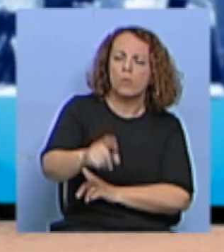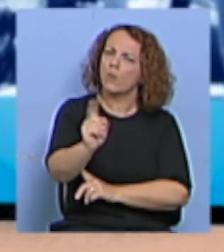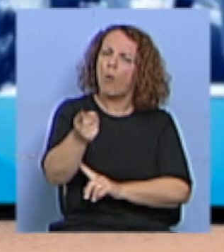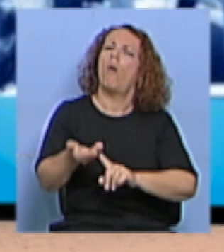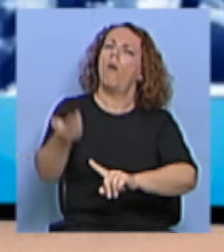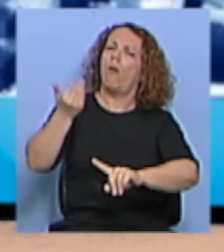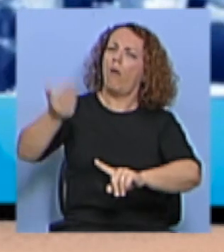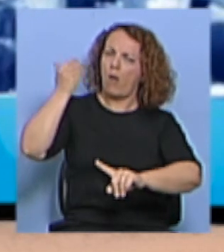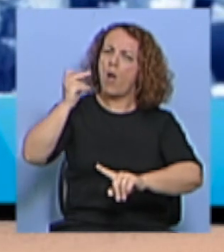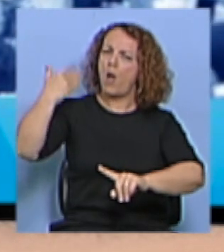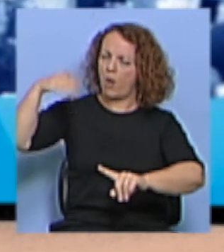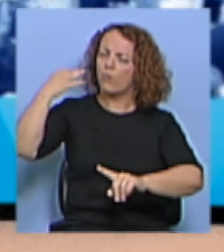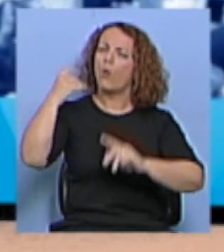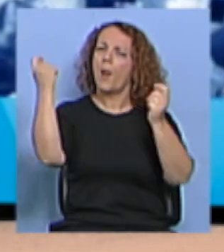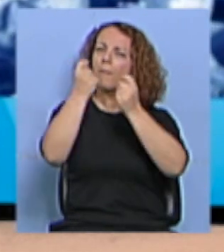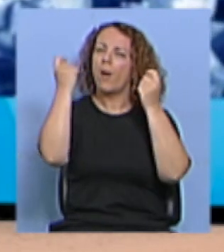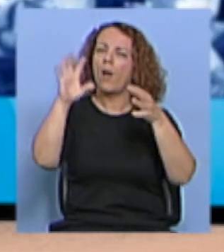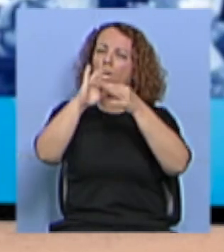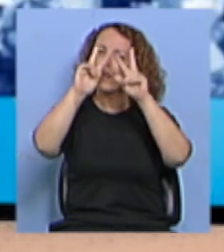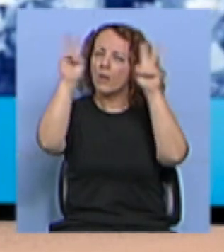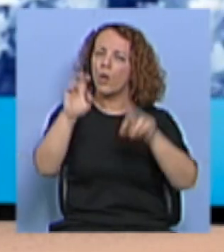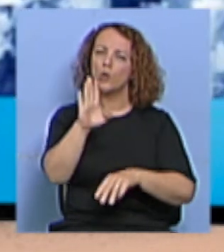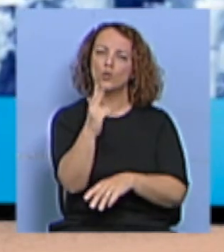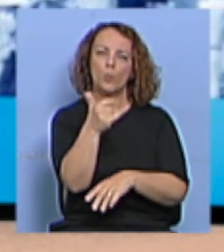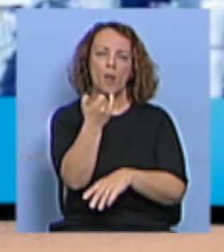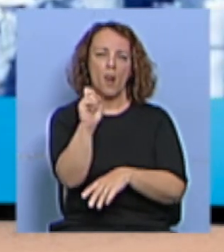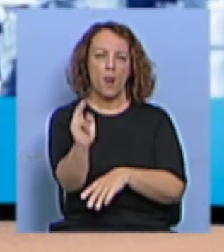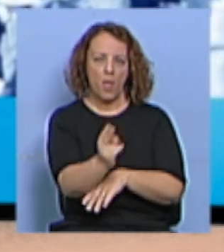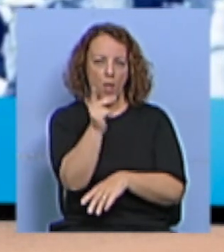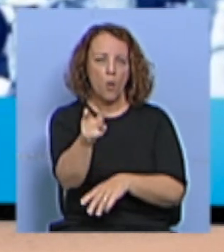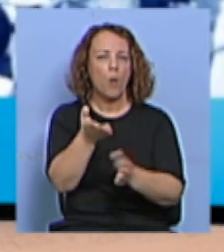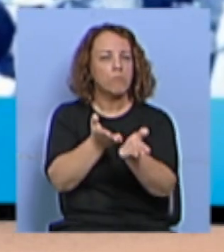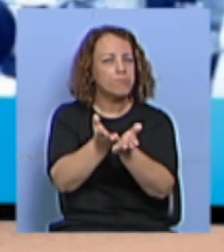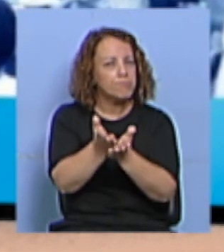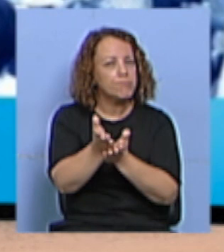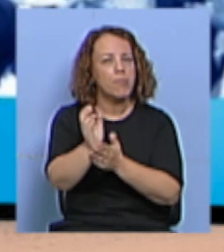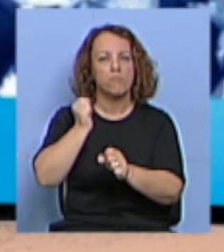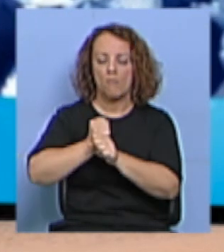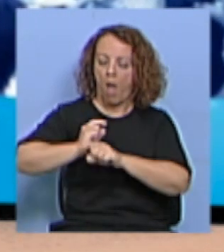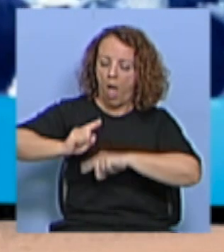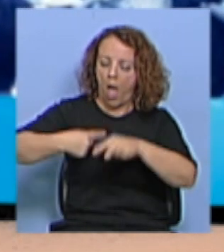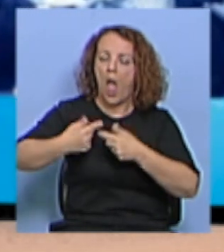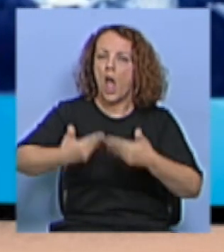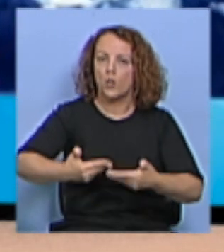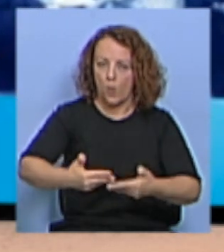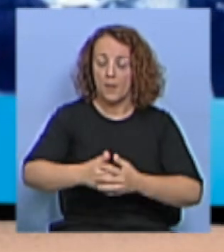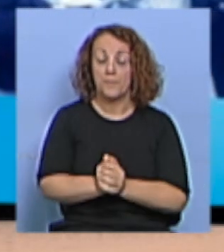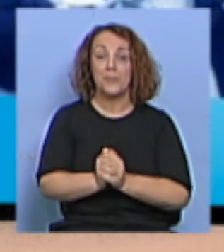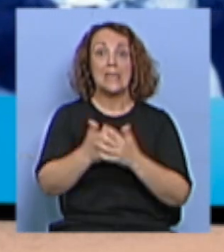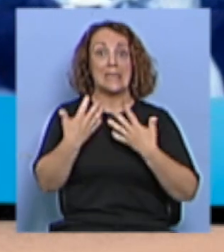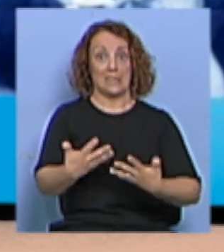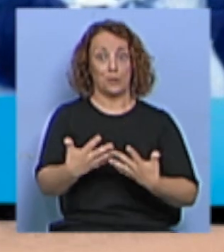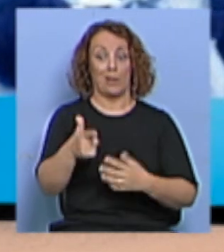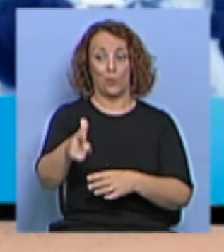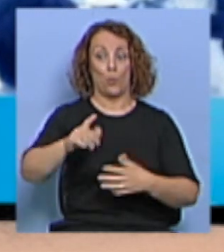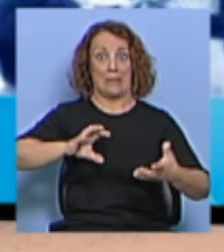uma campanha há uns anos atrás, quando foi do Jubileu, e continua a ser uma questão de atualidade. Neste momento, o que esta crise